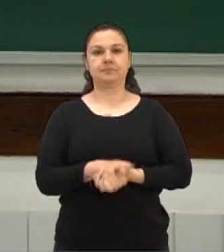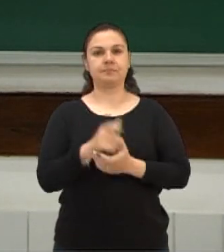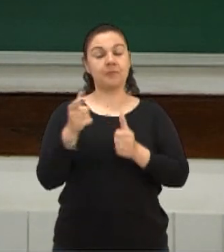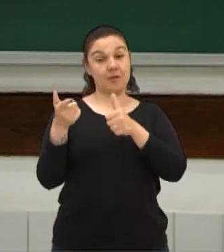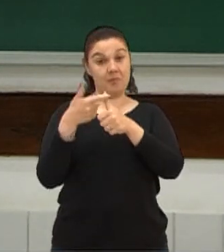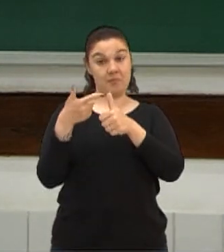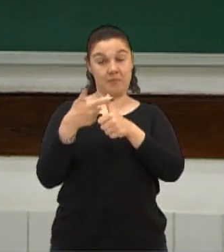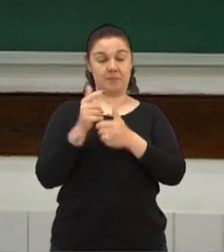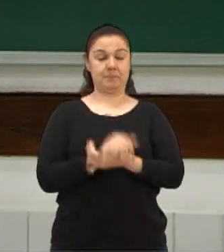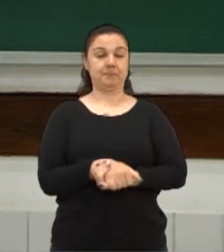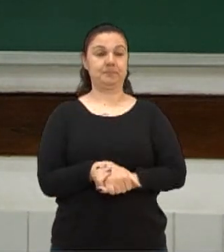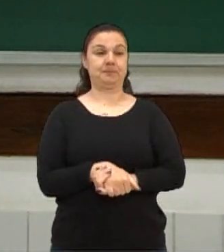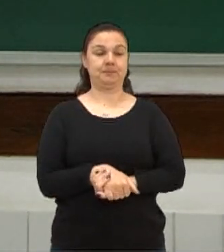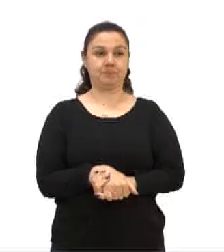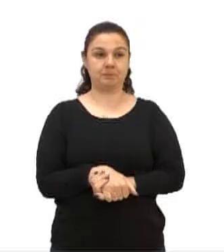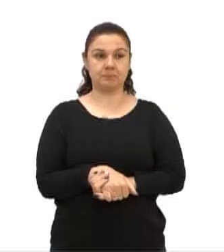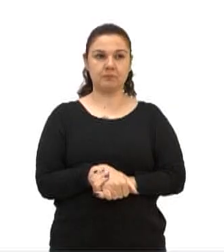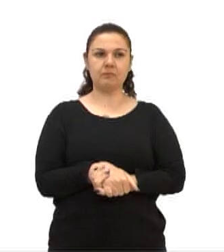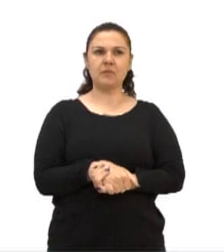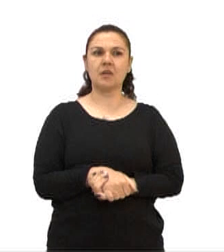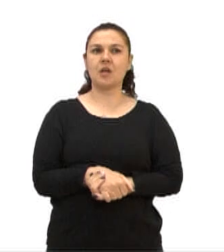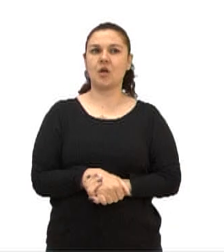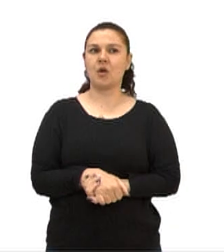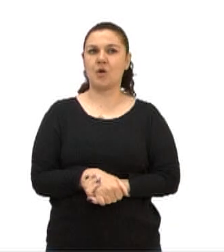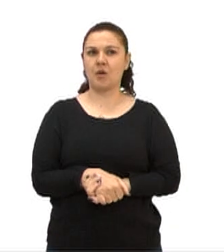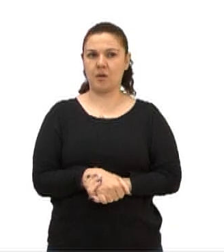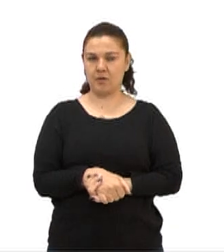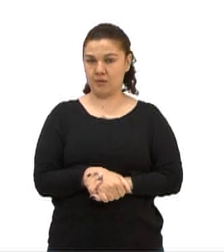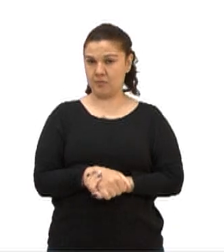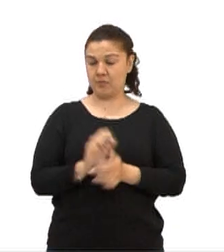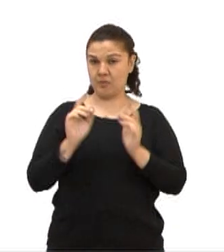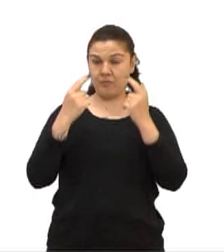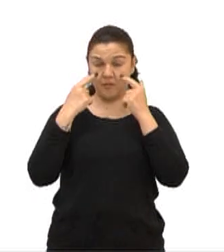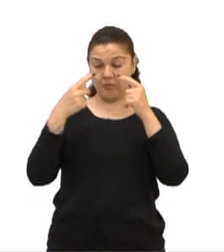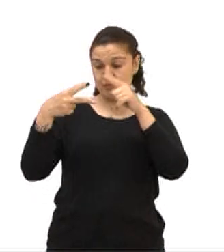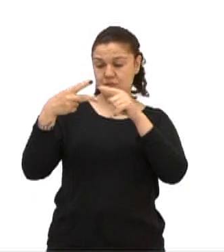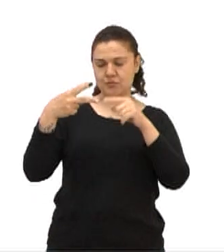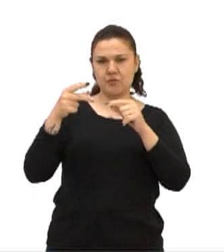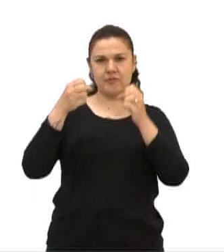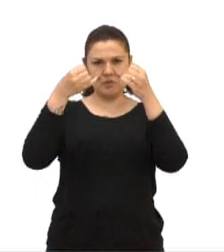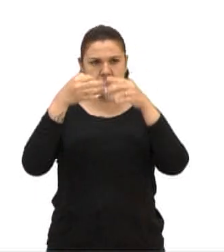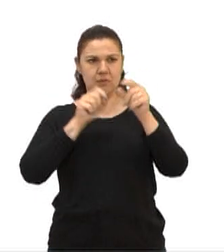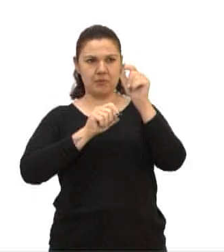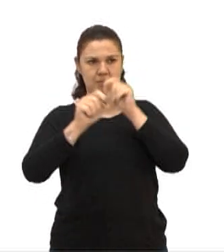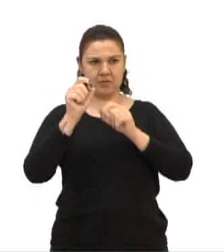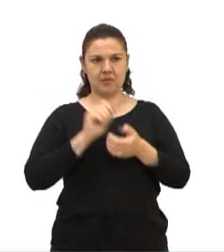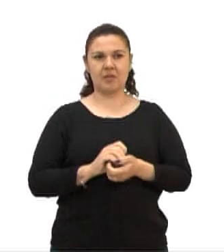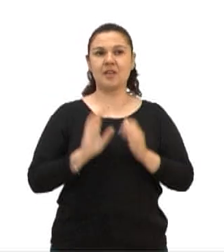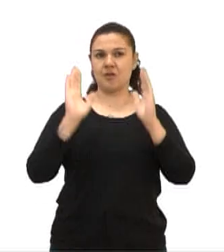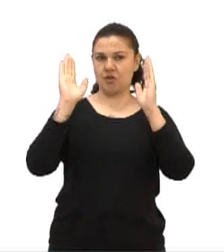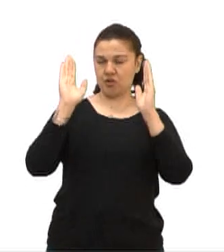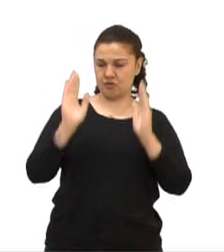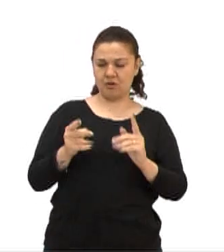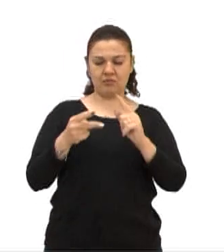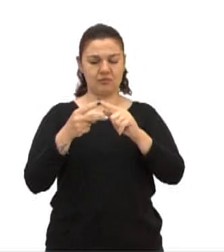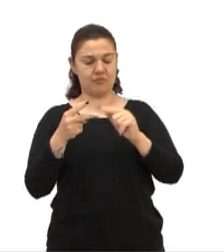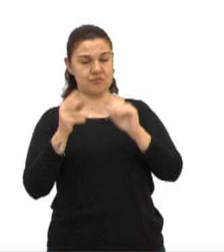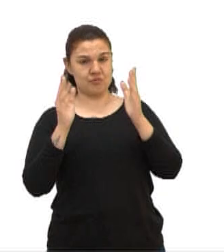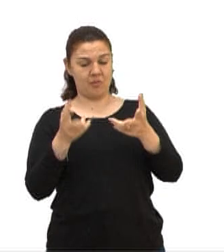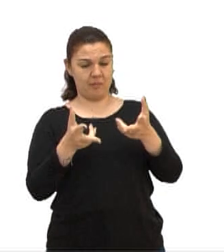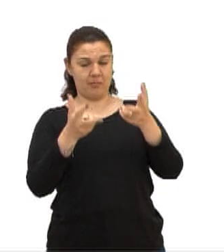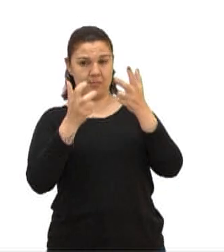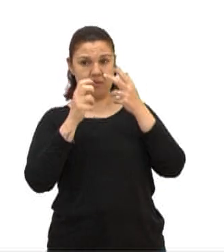Primeira coisa que nós vamos fazer é reler os primeiros versos e dizer que já nos primeiros versos é